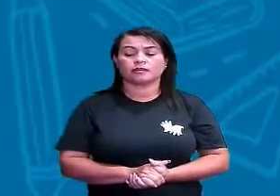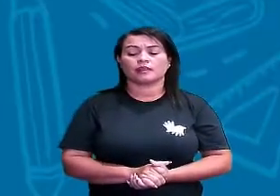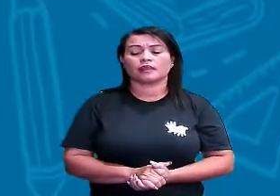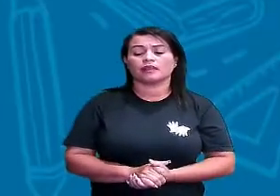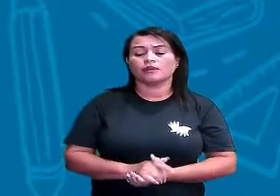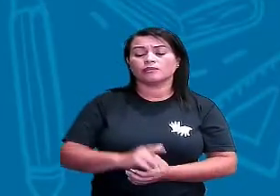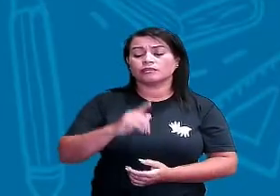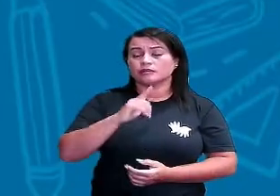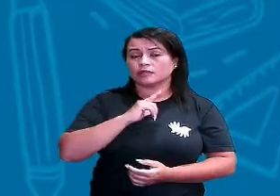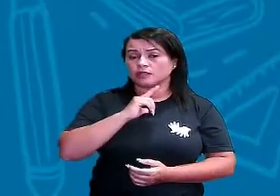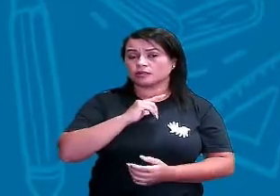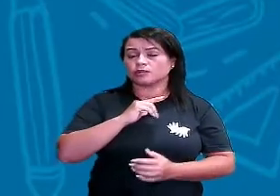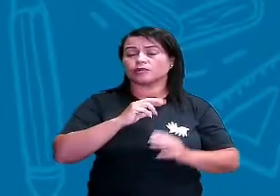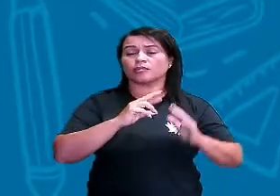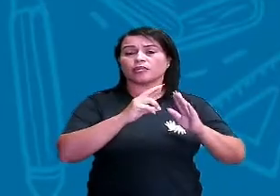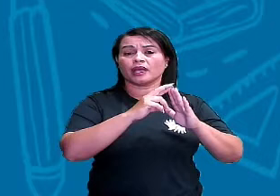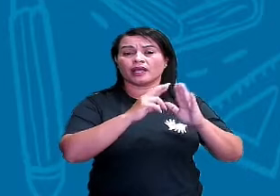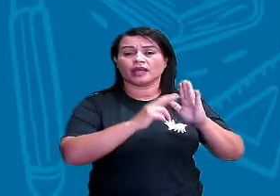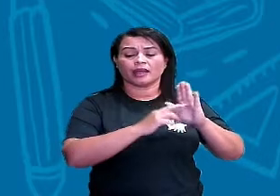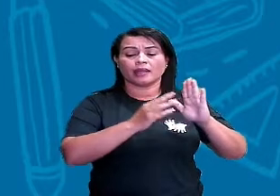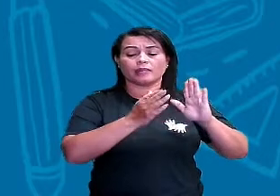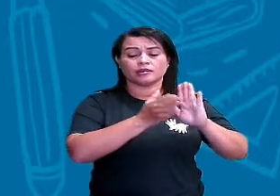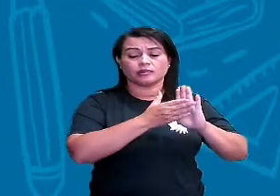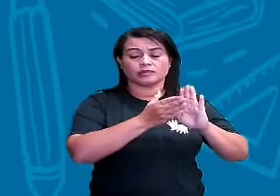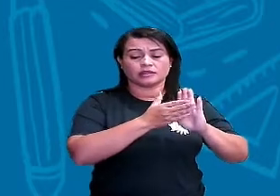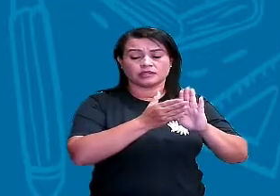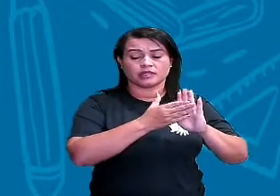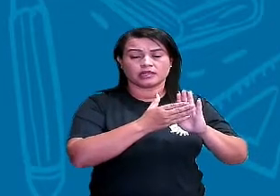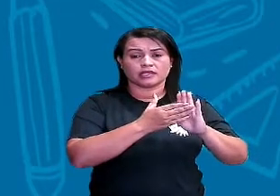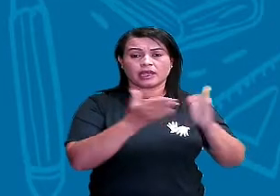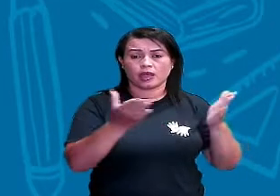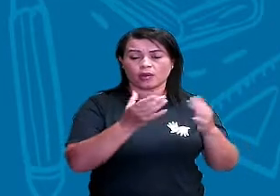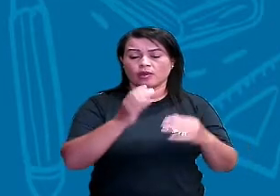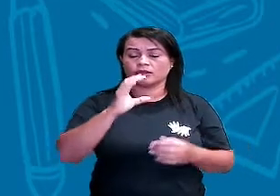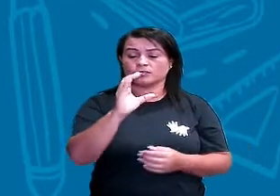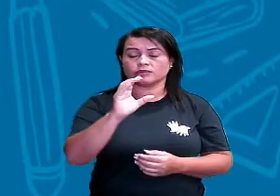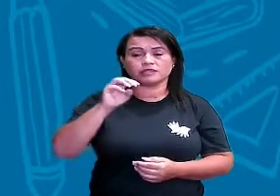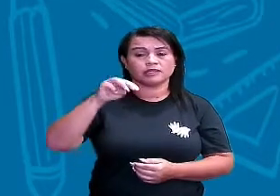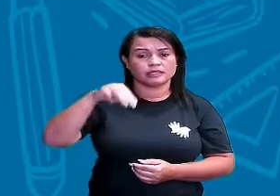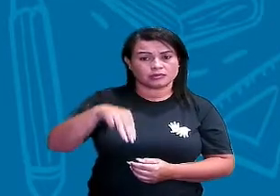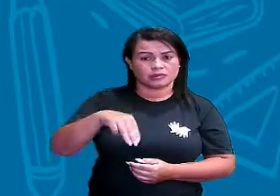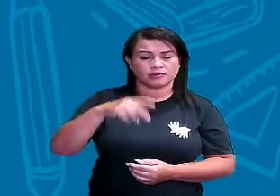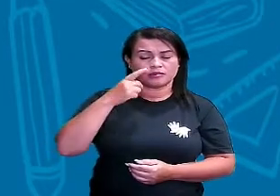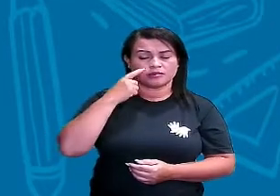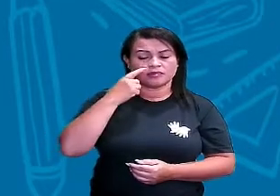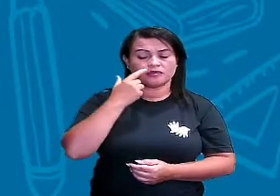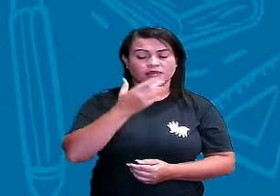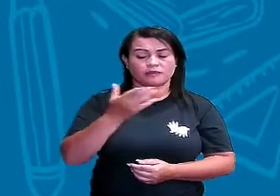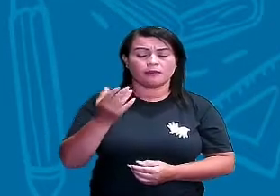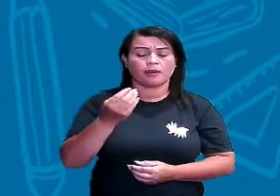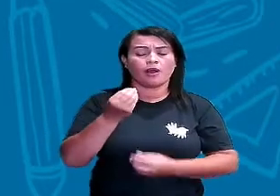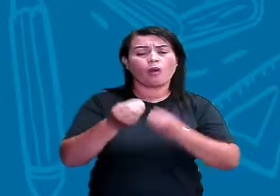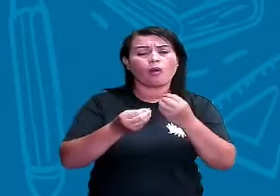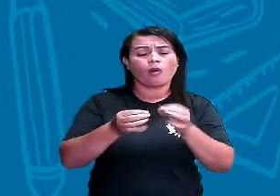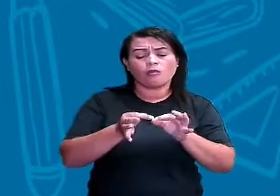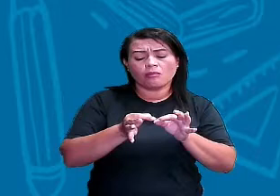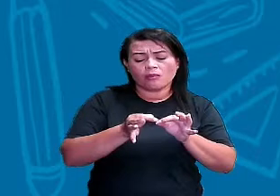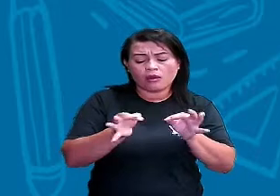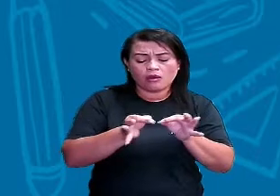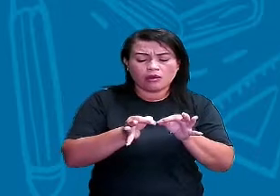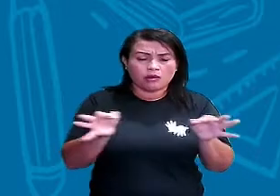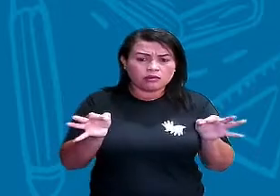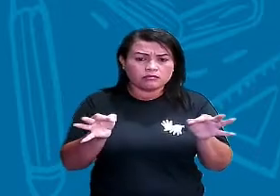Unidade padronizada de medida. Primeiro a gente vai falar do centímetro, tá certo? Para medir pequenos